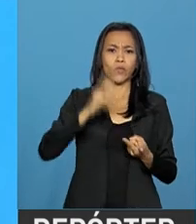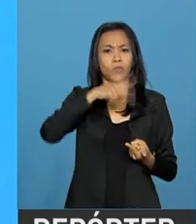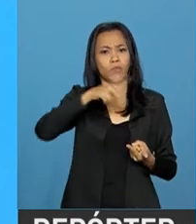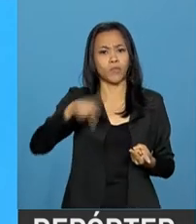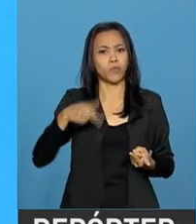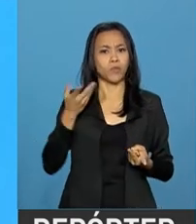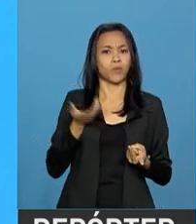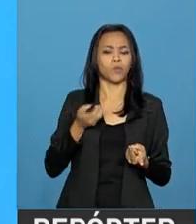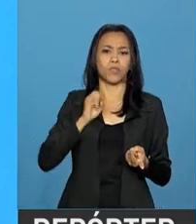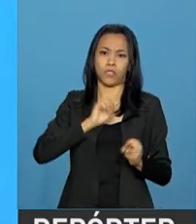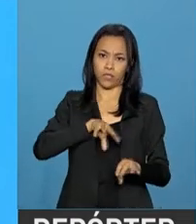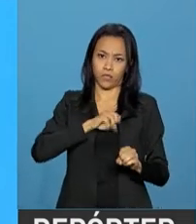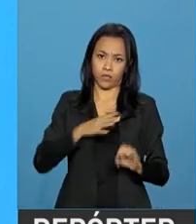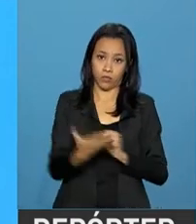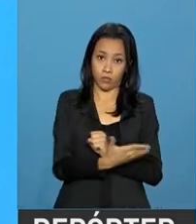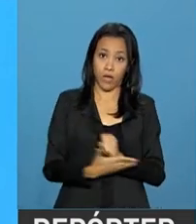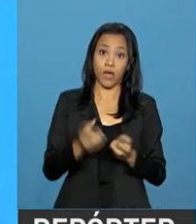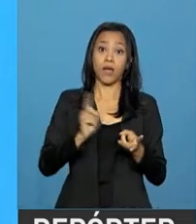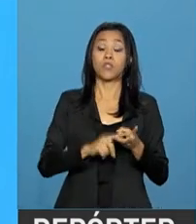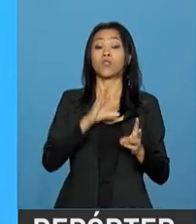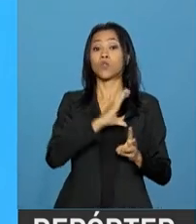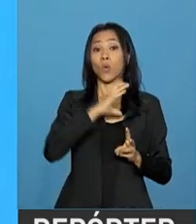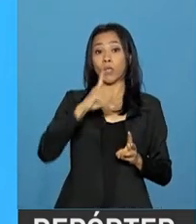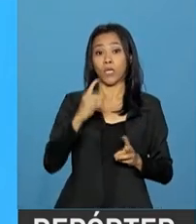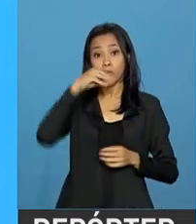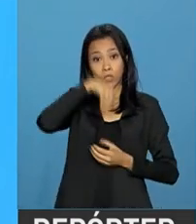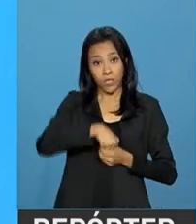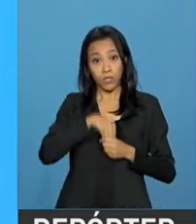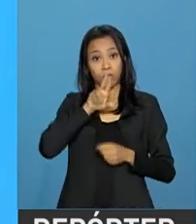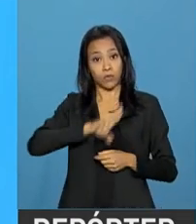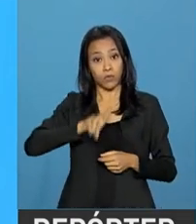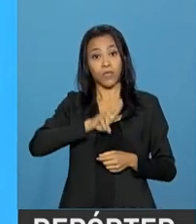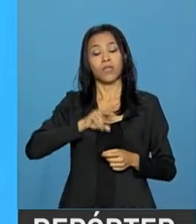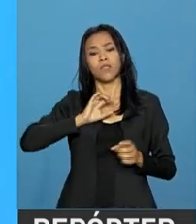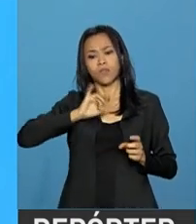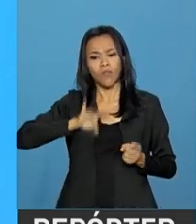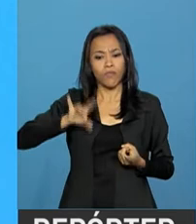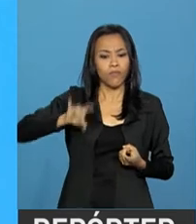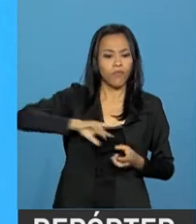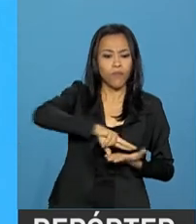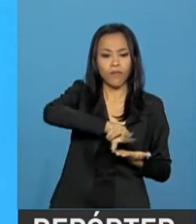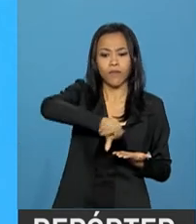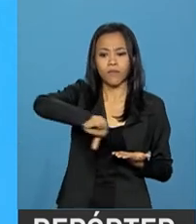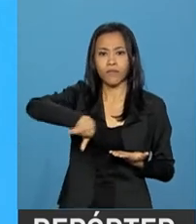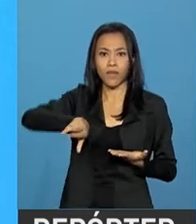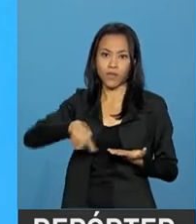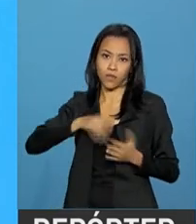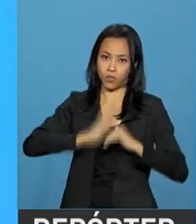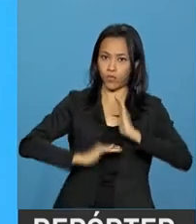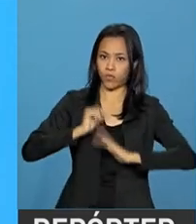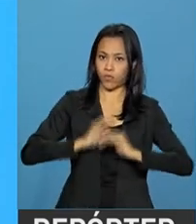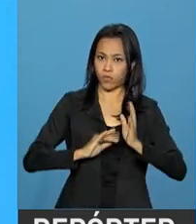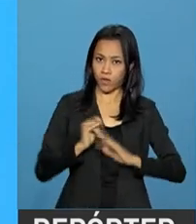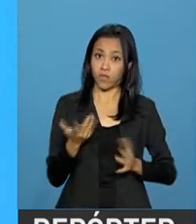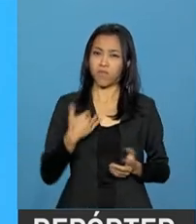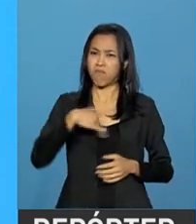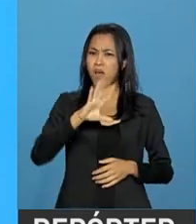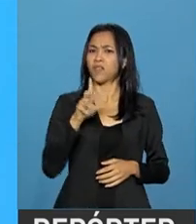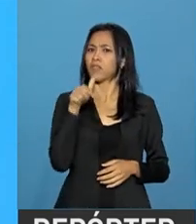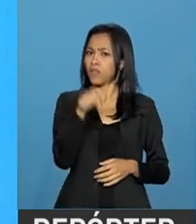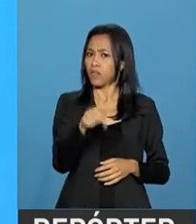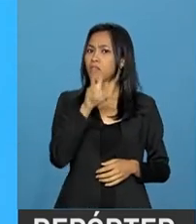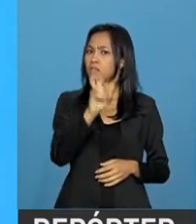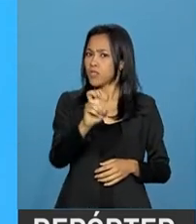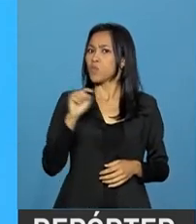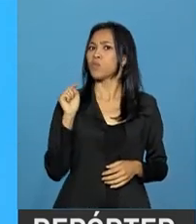os coordenadores institucionais os curadores do sistema prefeito de bolsa cada programa terá mais de 75 mil